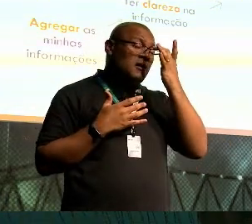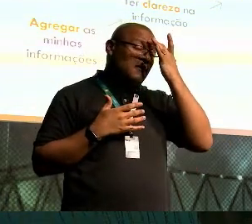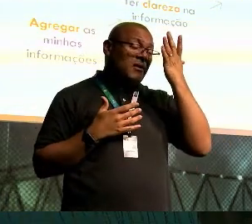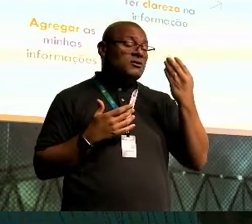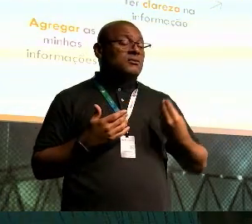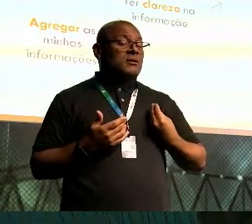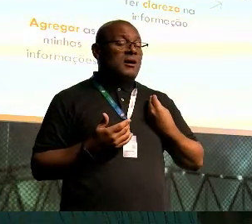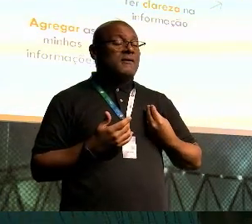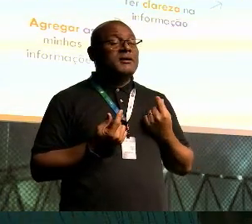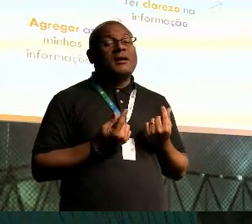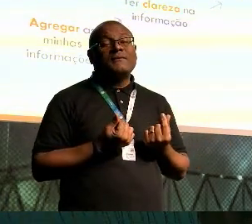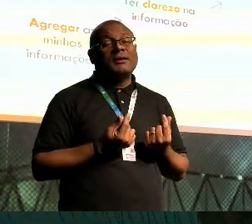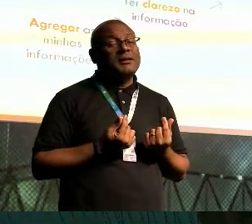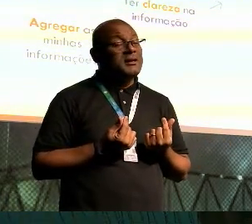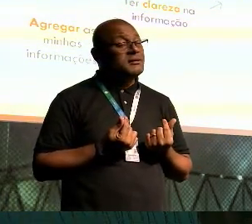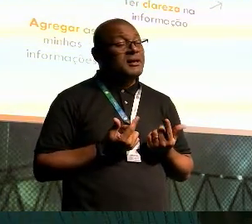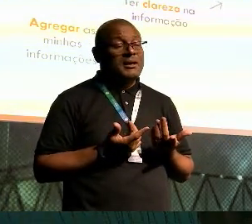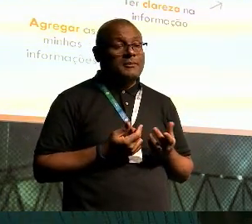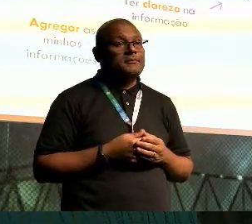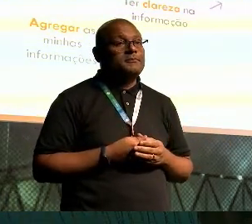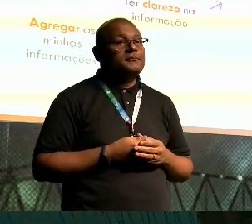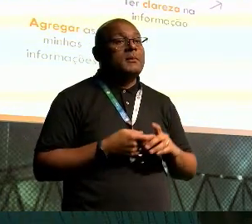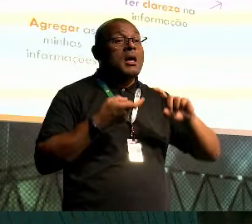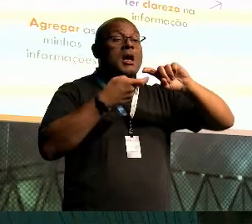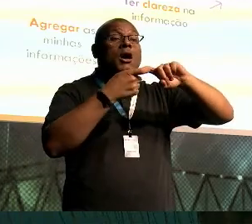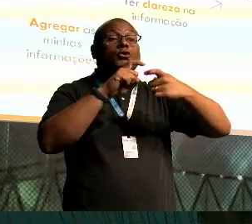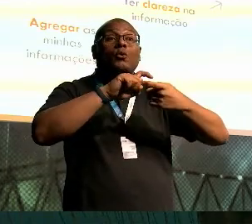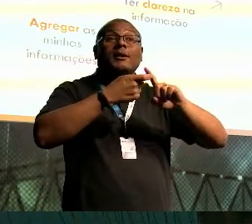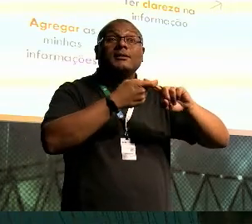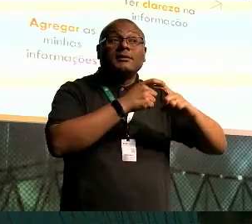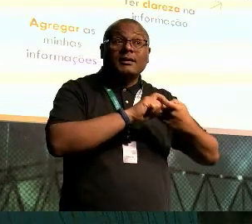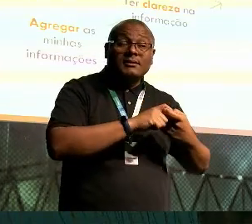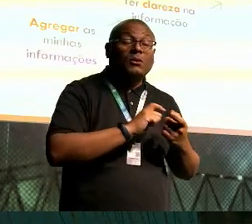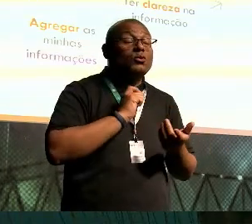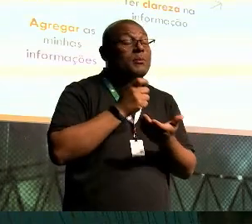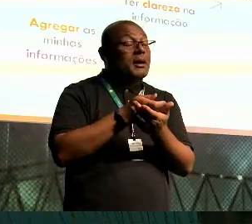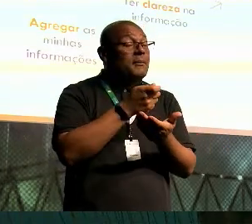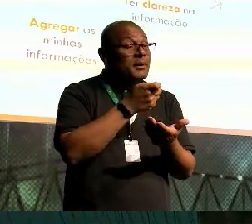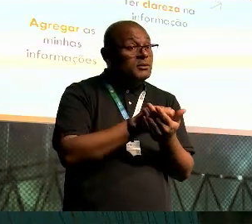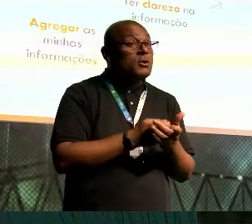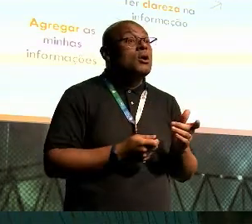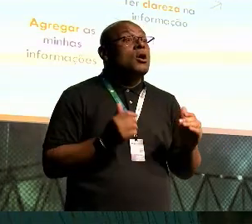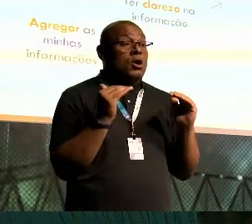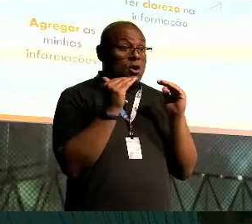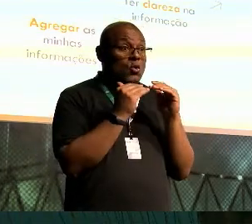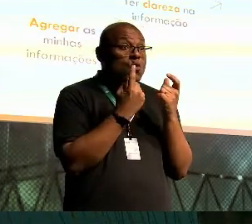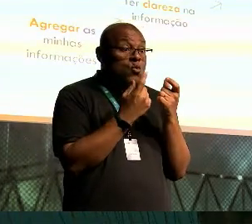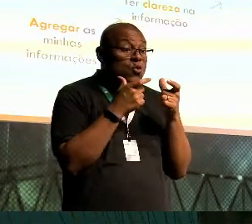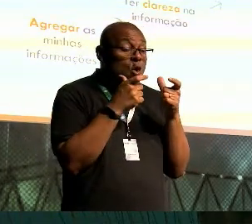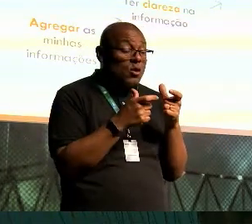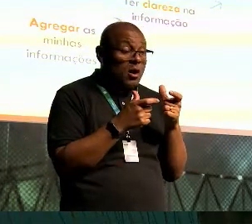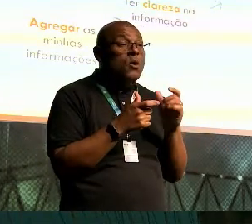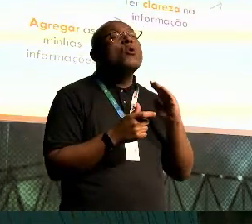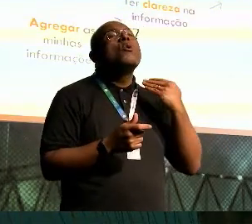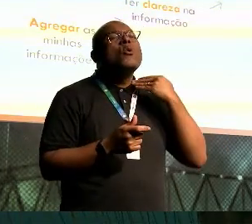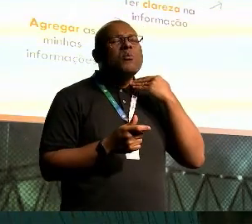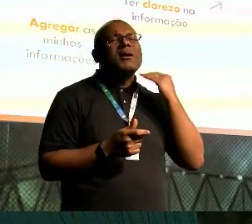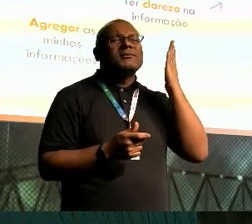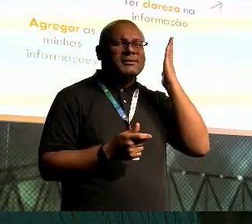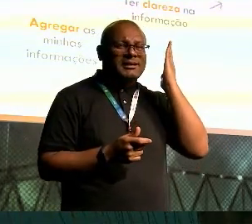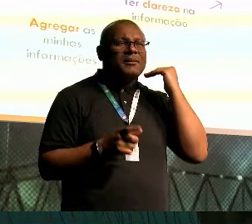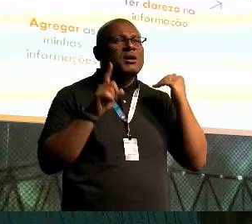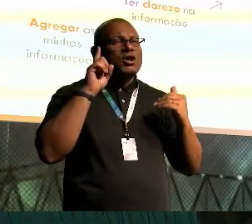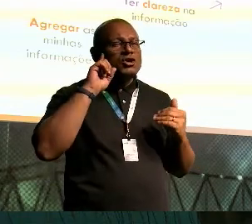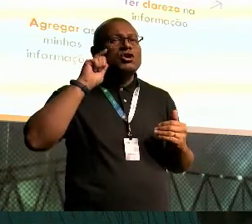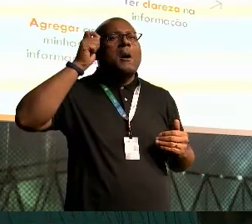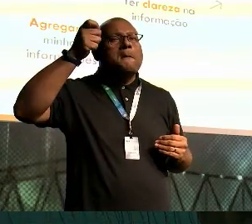financeira, tá? Então, por exemplo, automatização desses pagamentos. Então, eu concentro tudo ali, o banco sabe que tal dia eu